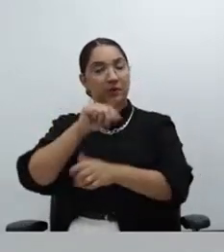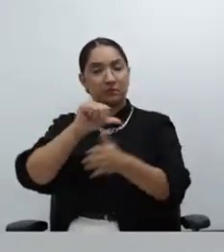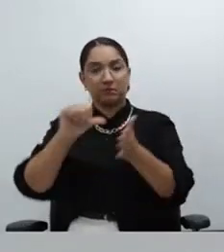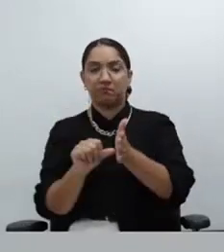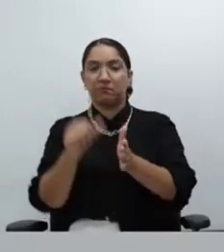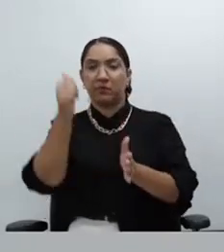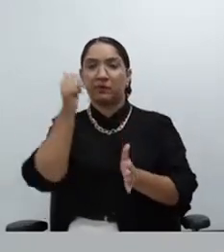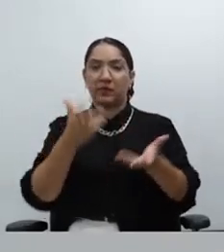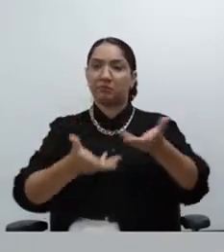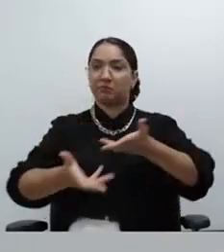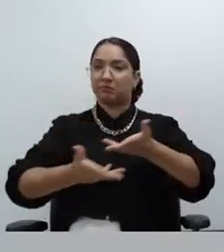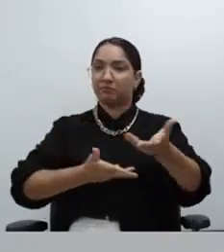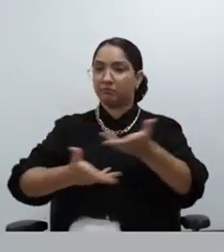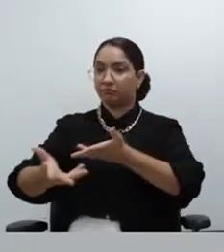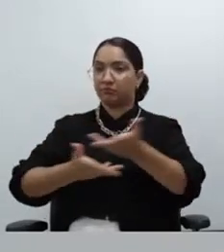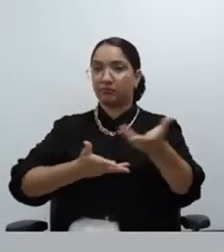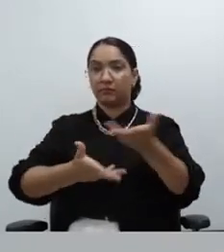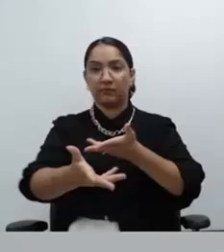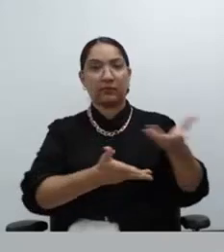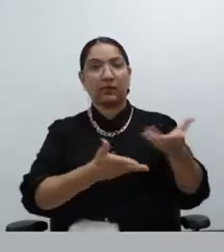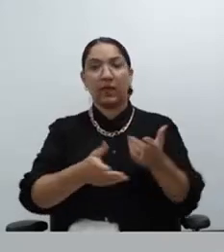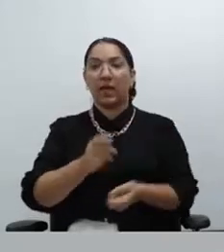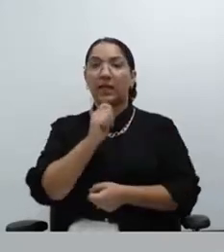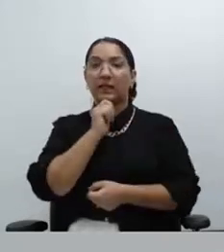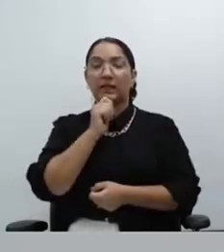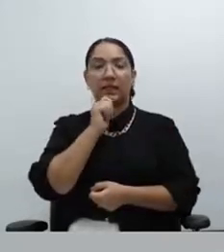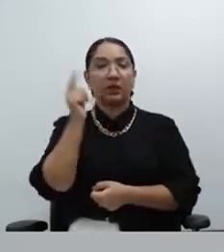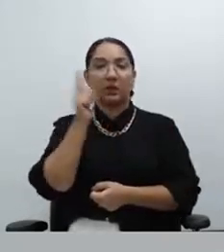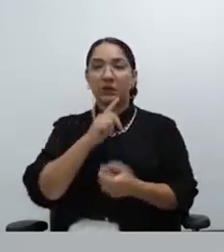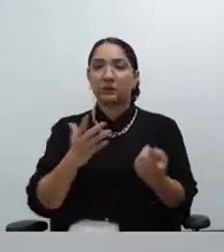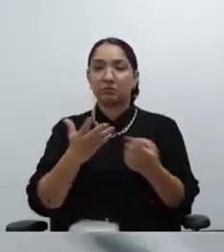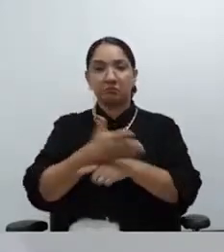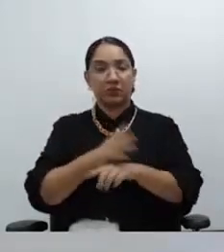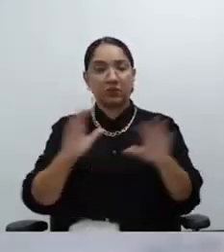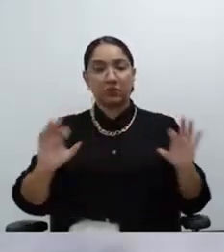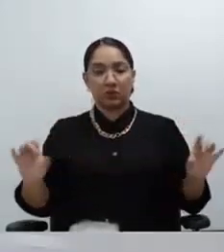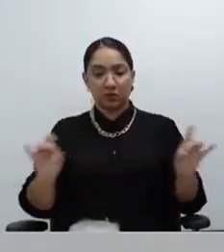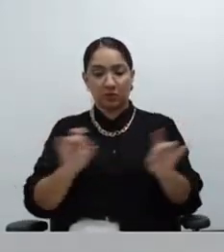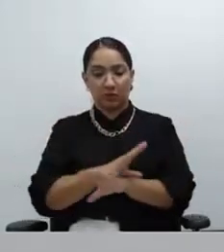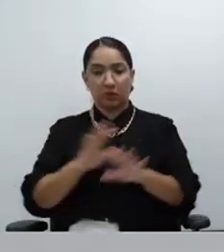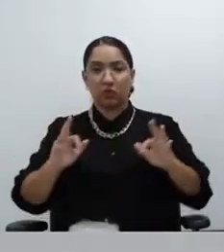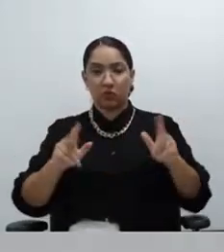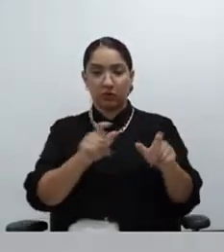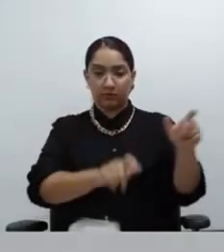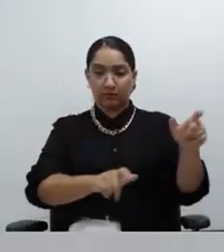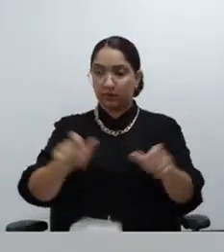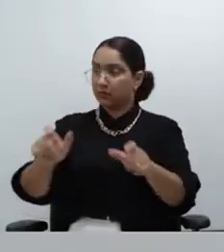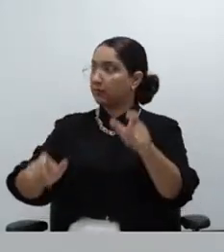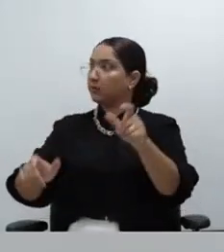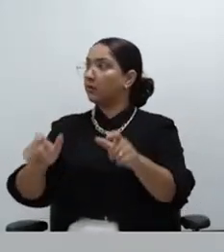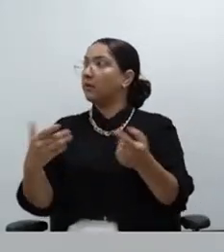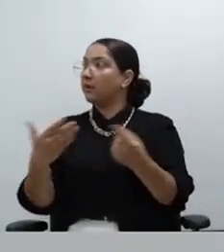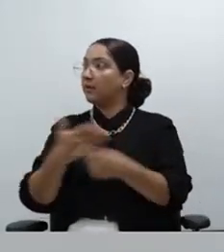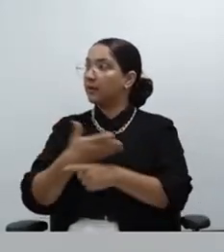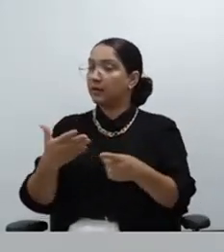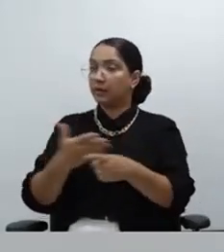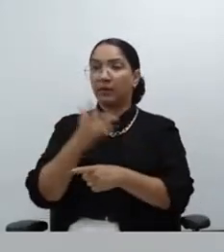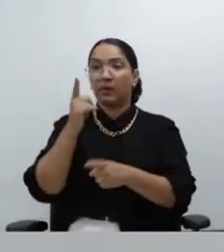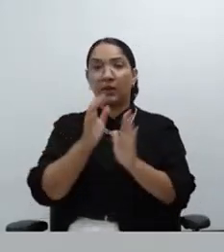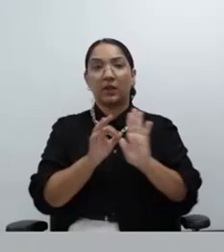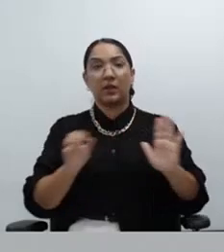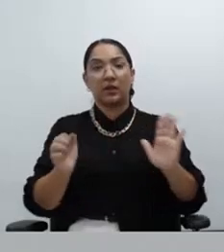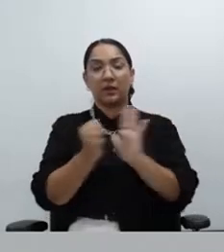reunião que ainda não contou com a integralidade dos participantes. Aqui fica também a